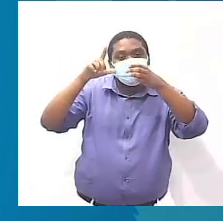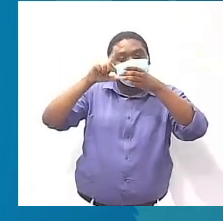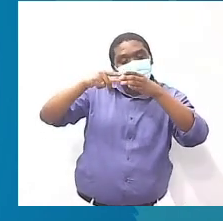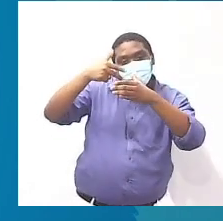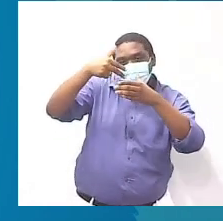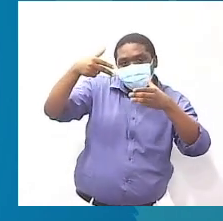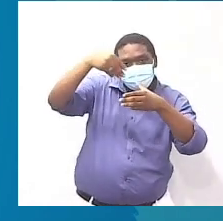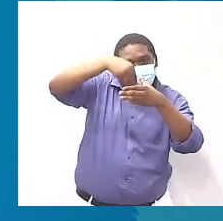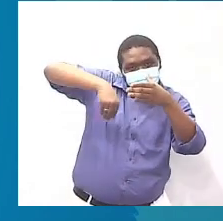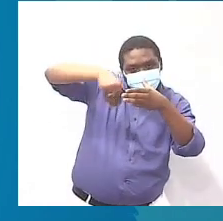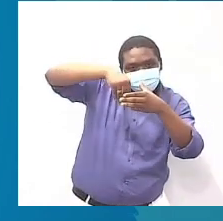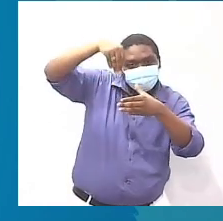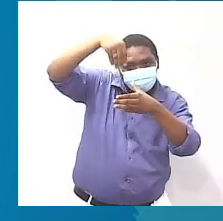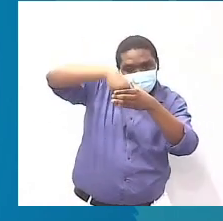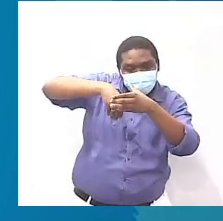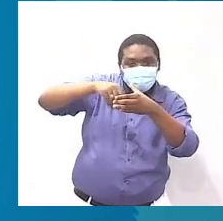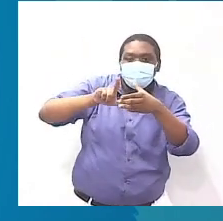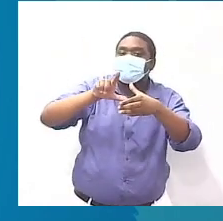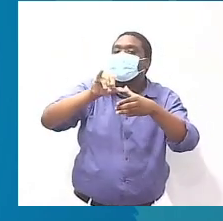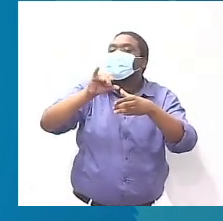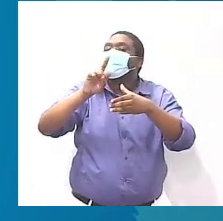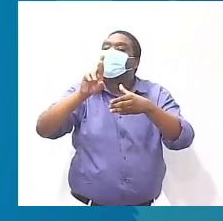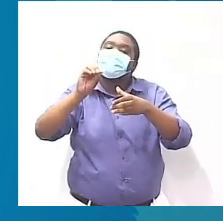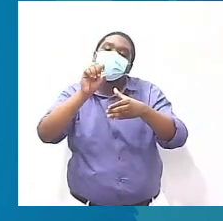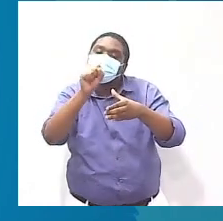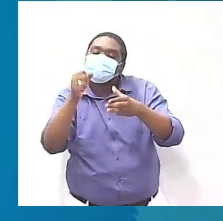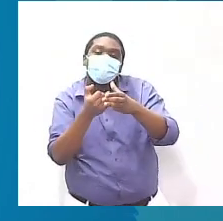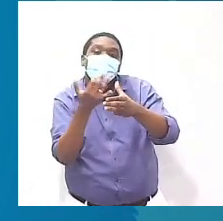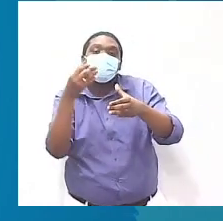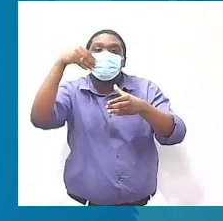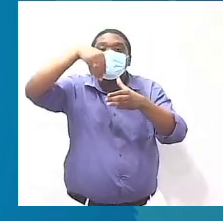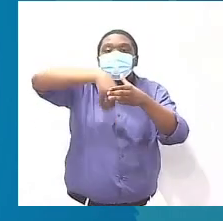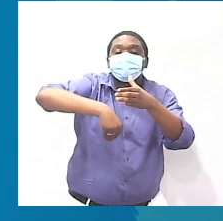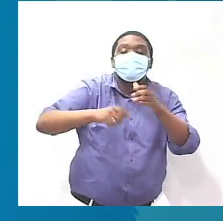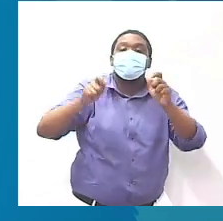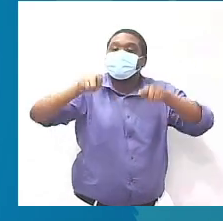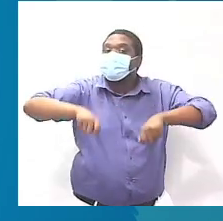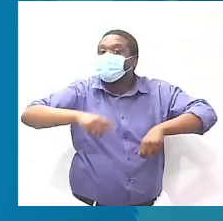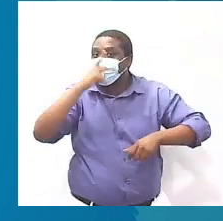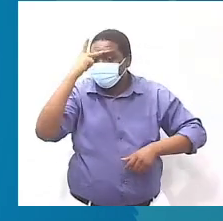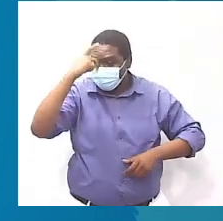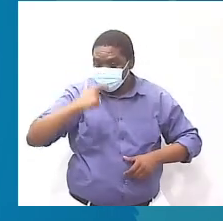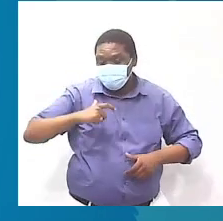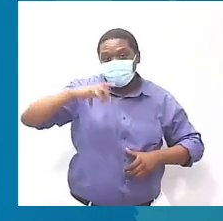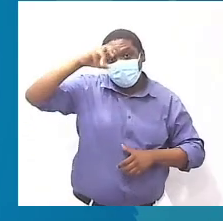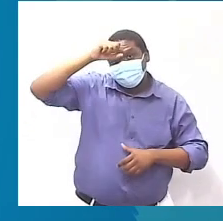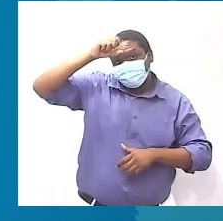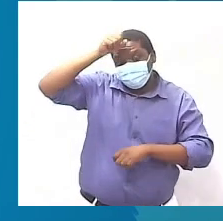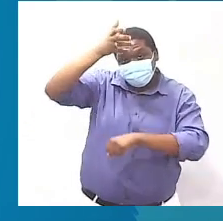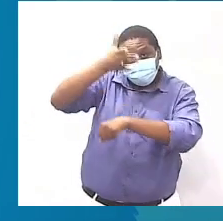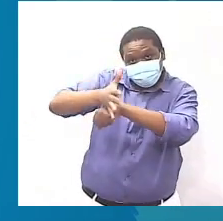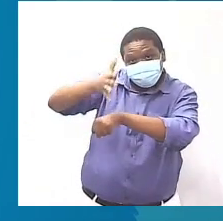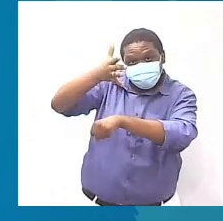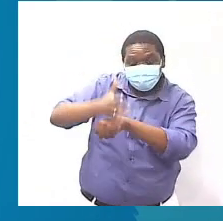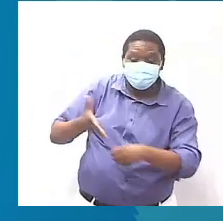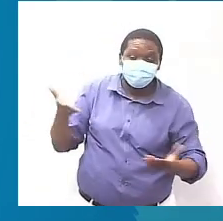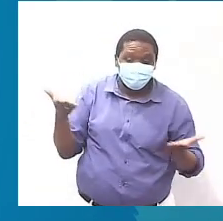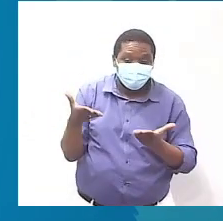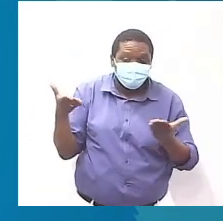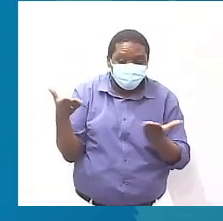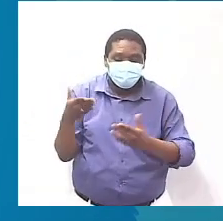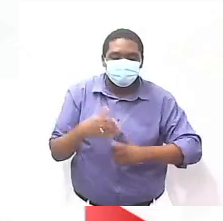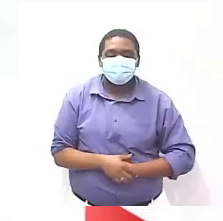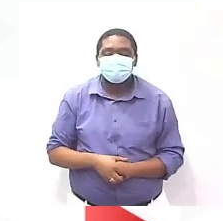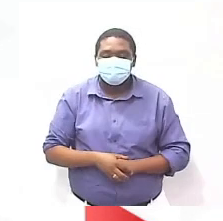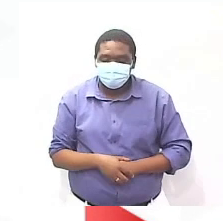na forma de litros. E aí, ó, como o homem foi aprendendo na sua prática, tá bom? Para o que a gente tem hoje.